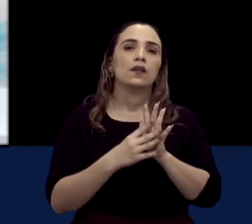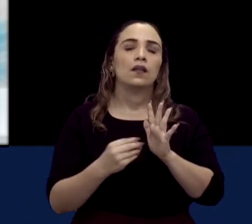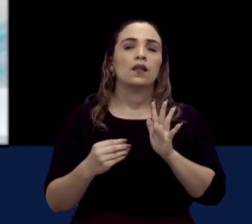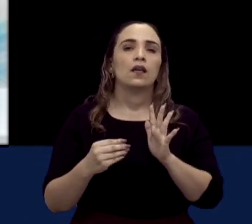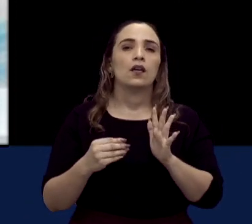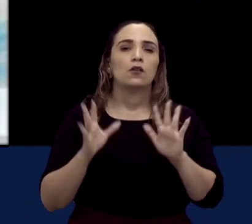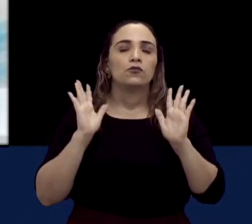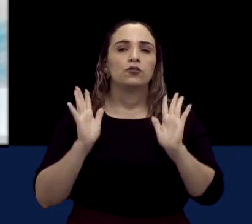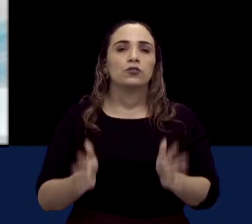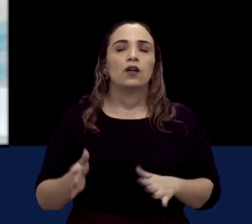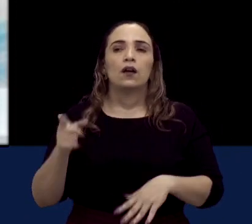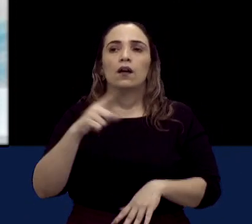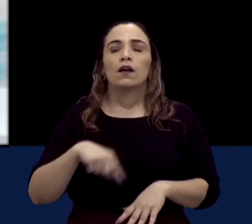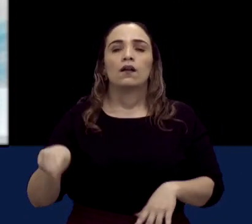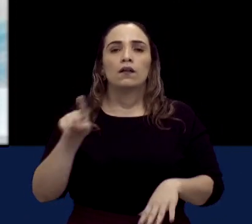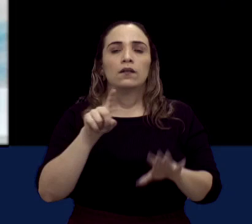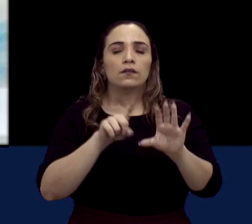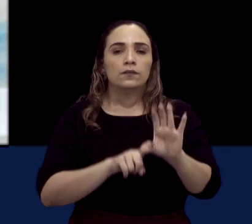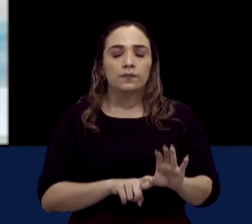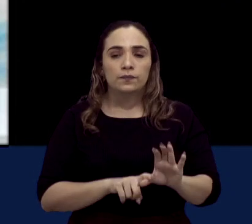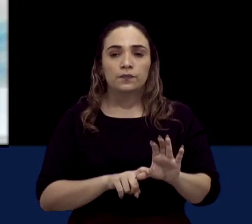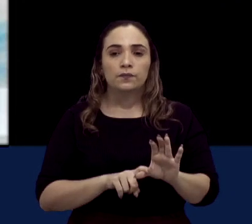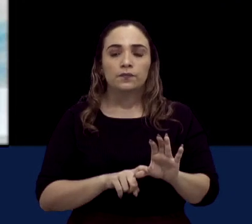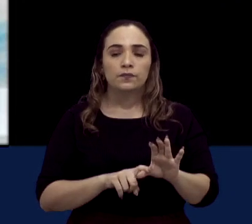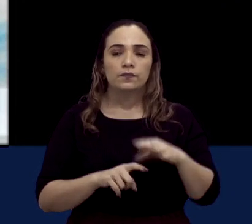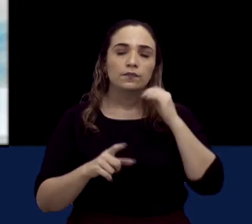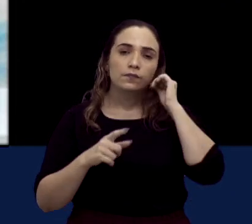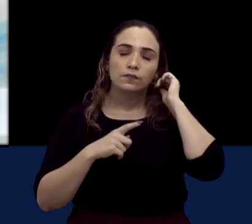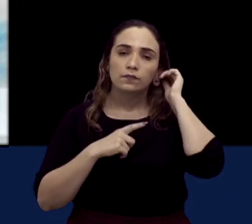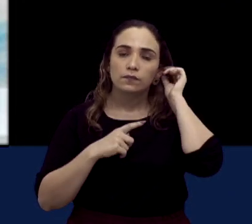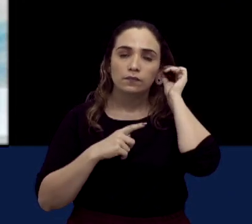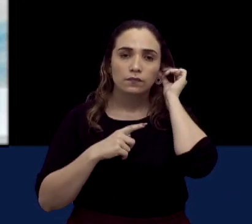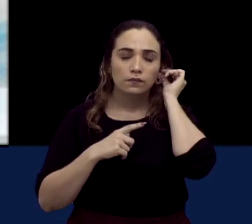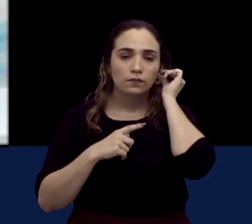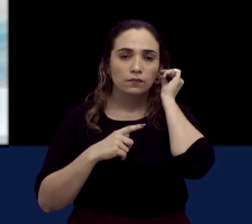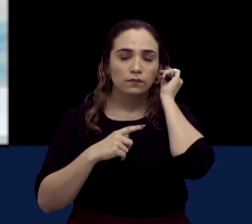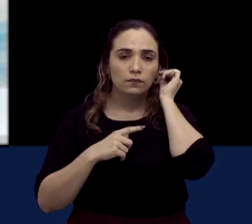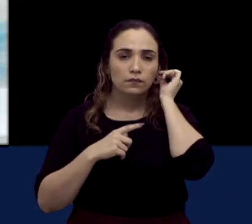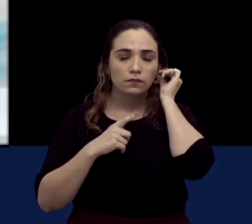enraizado, inclusive, muitos